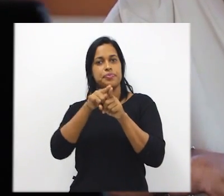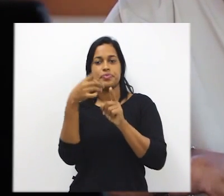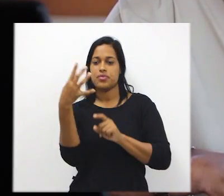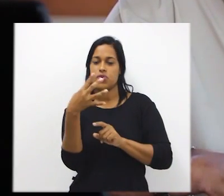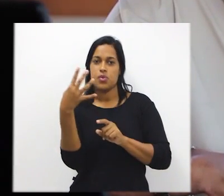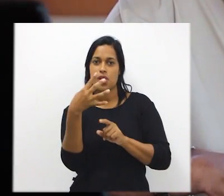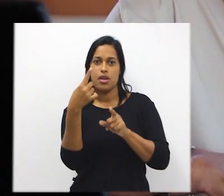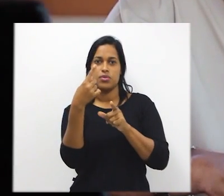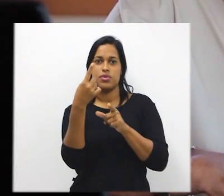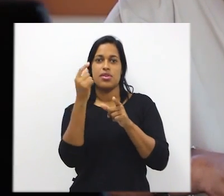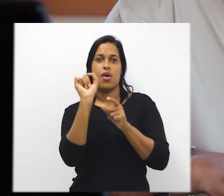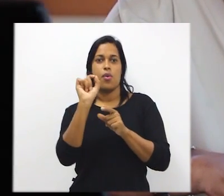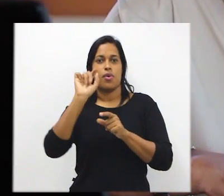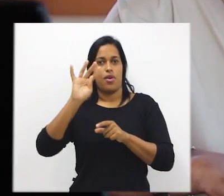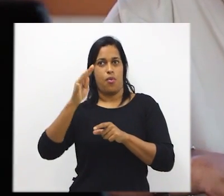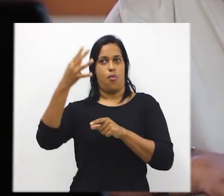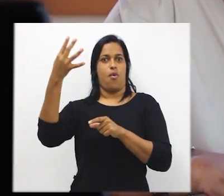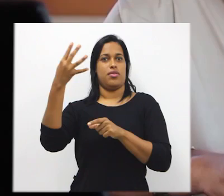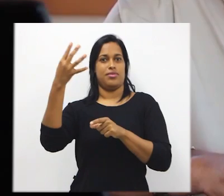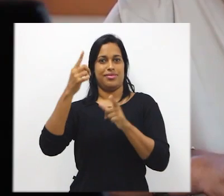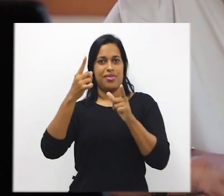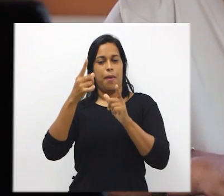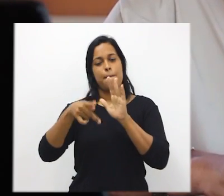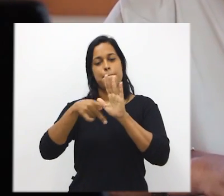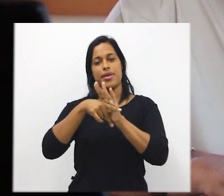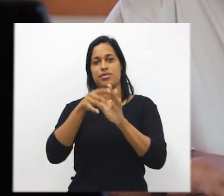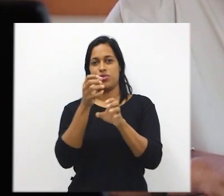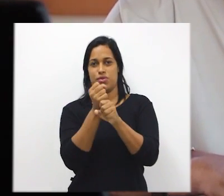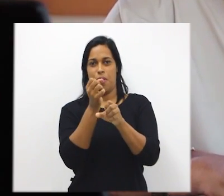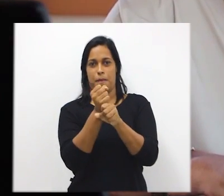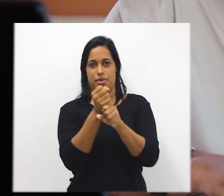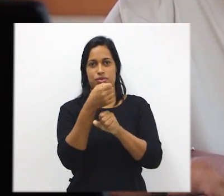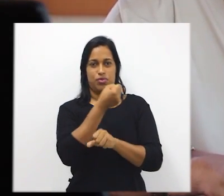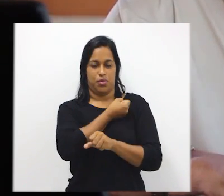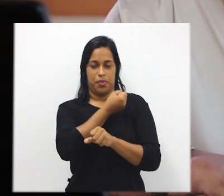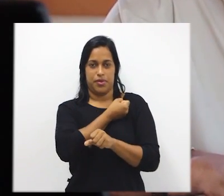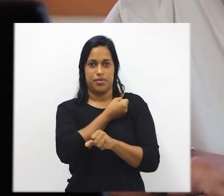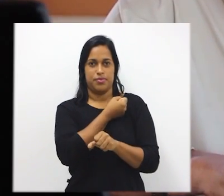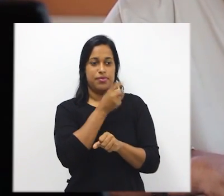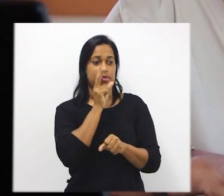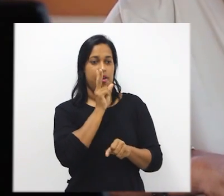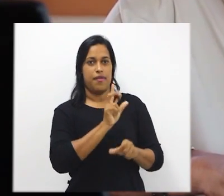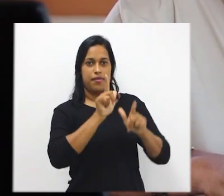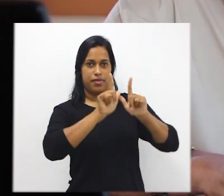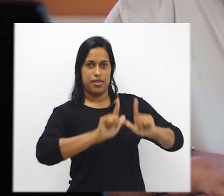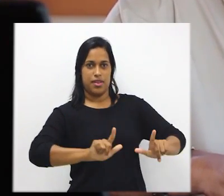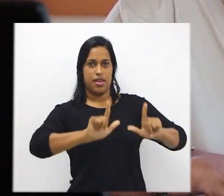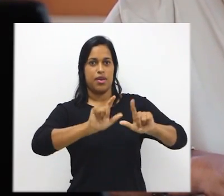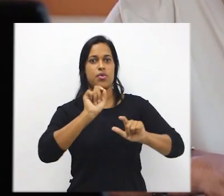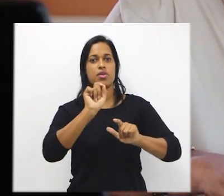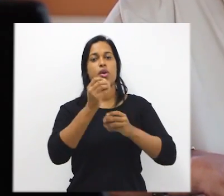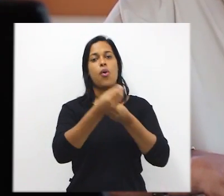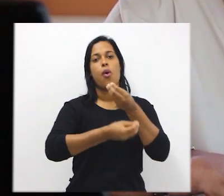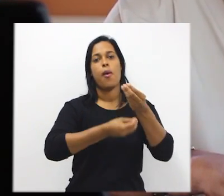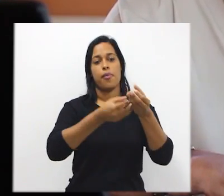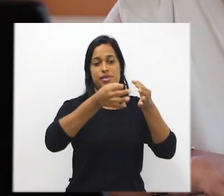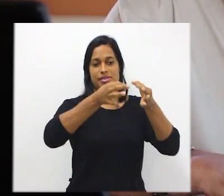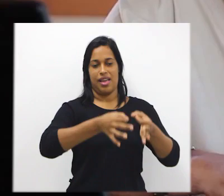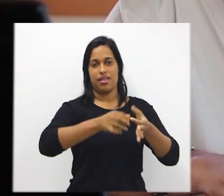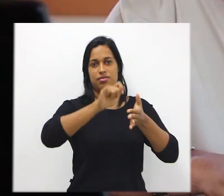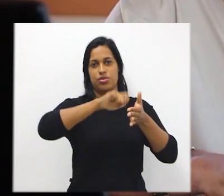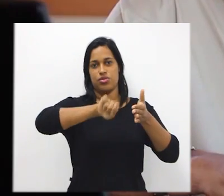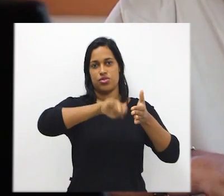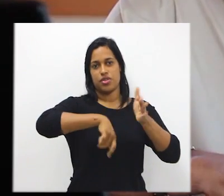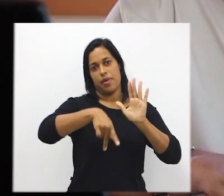dá o quadrado de um número. Na última coluna dessa tabela, nós temos a sintaxe, ou seja, a forma correta de escrever